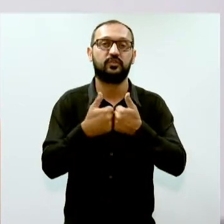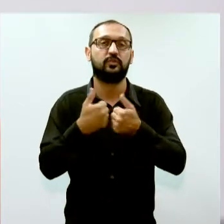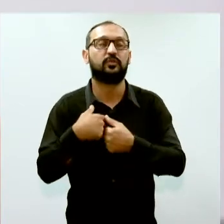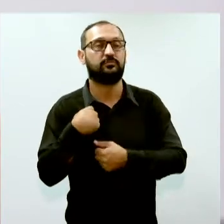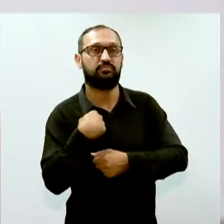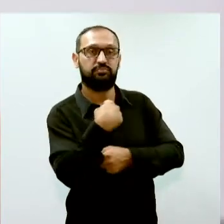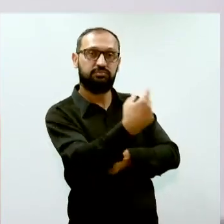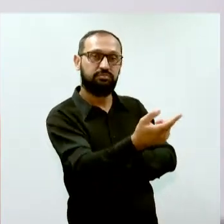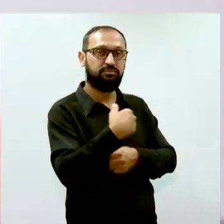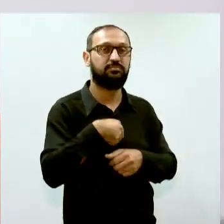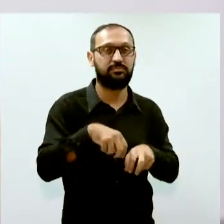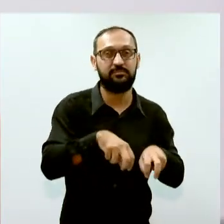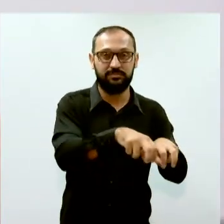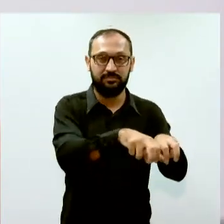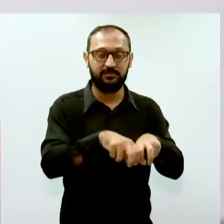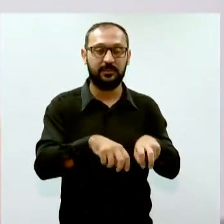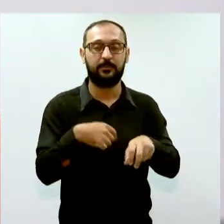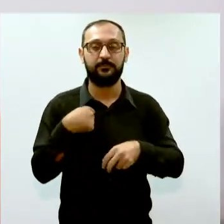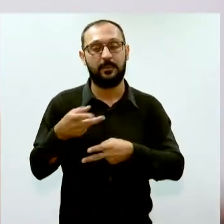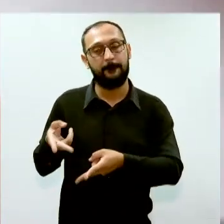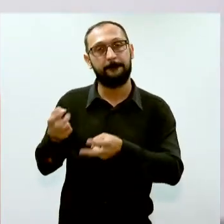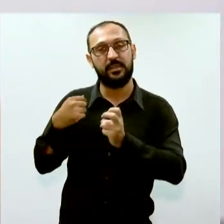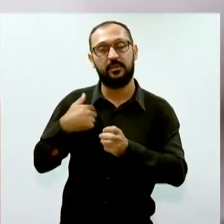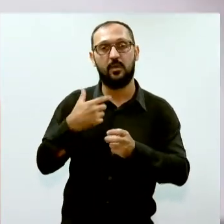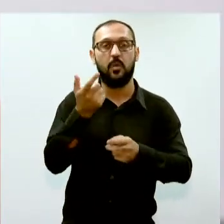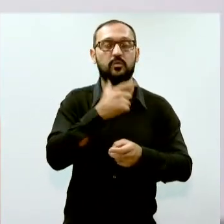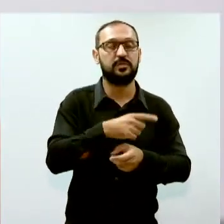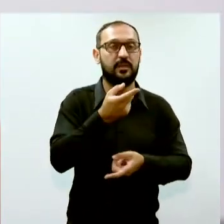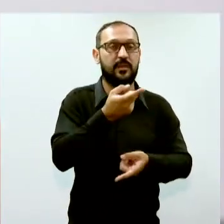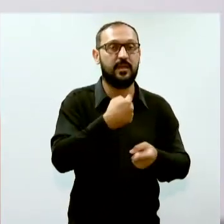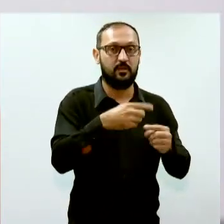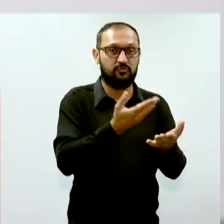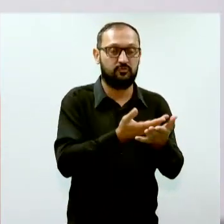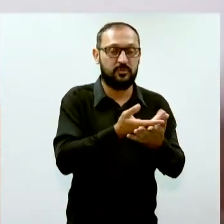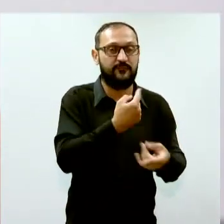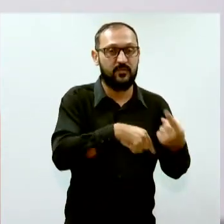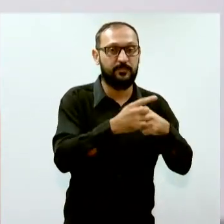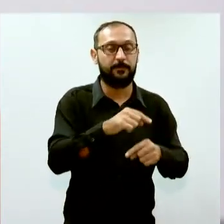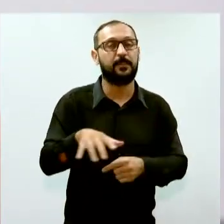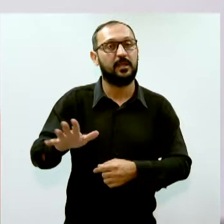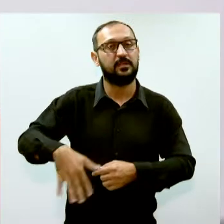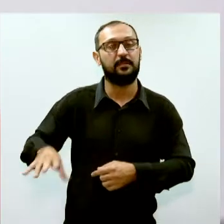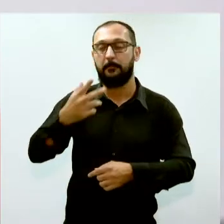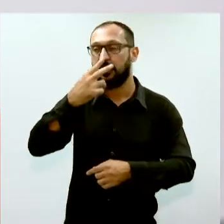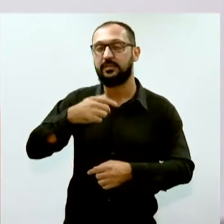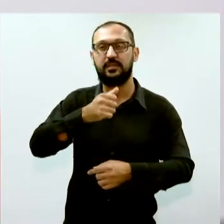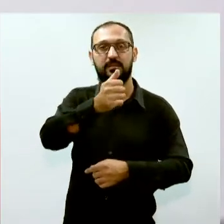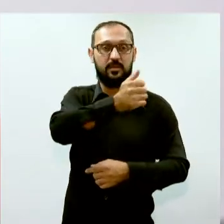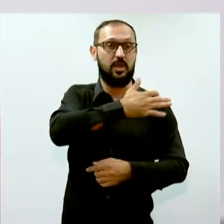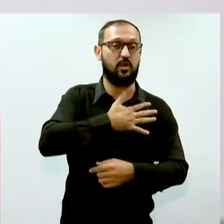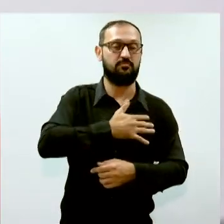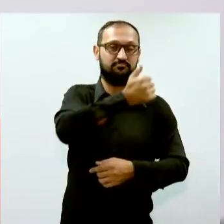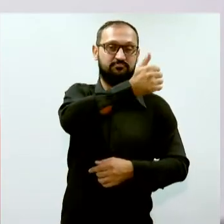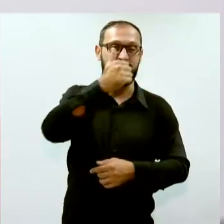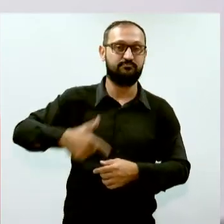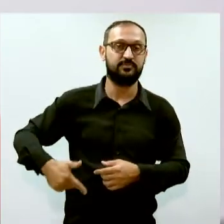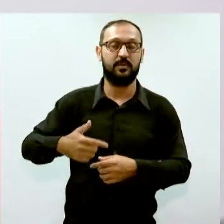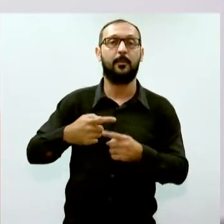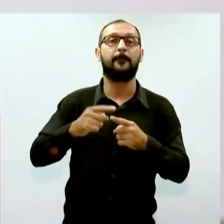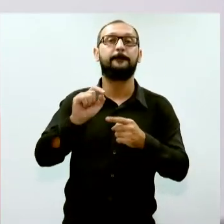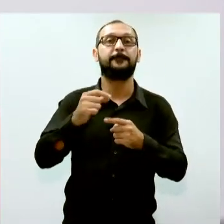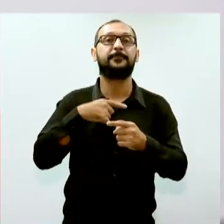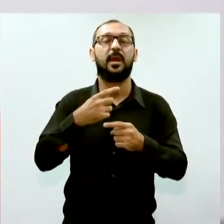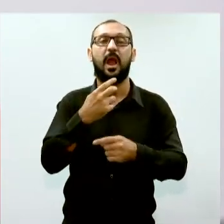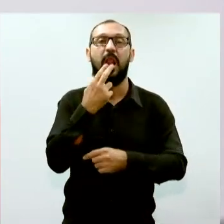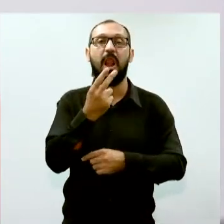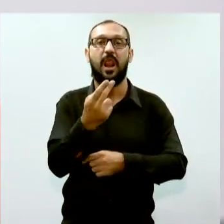para a cidade, só que eu percebi que ao passo que eu fui avançando nos estudos, eles foram ficando para trás, principalmente por conta da barreira